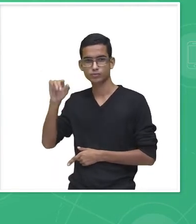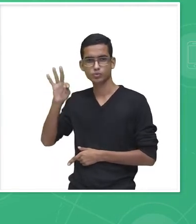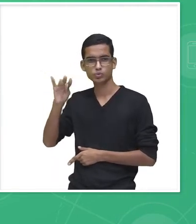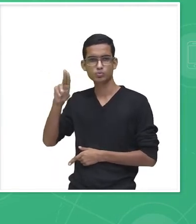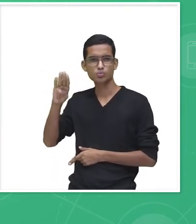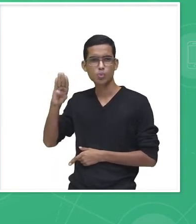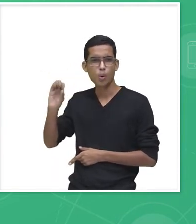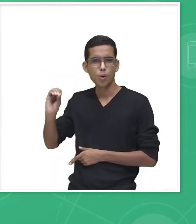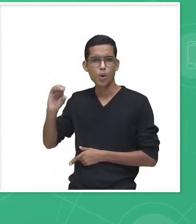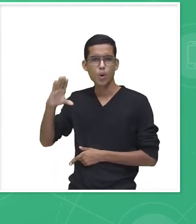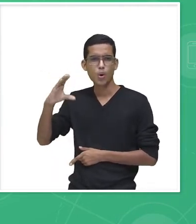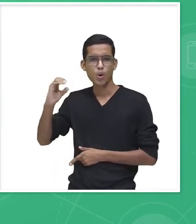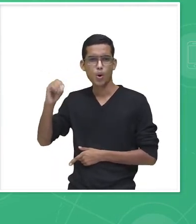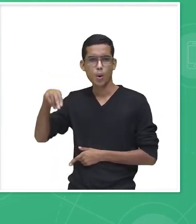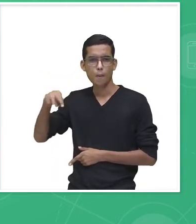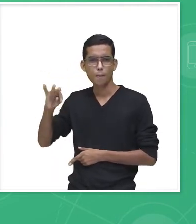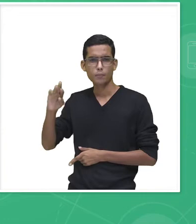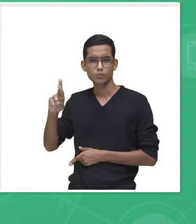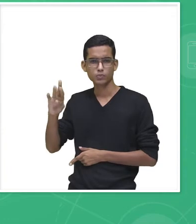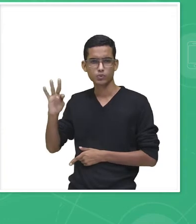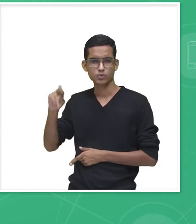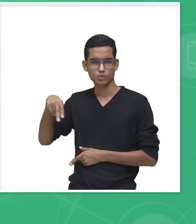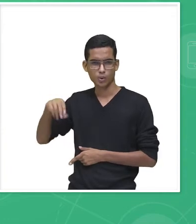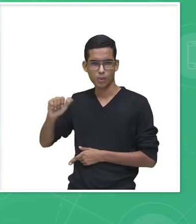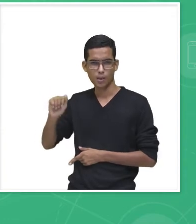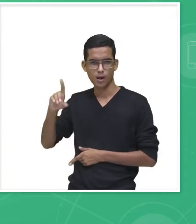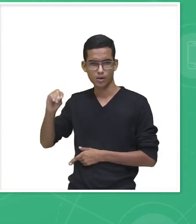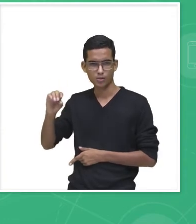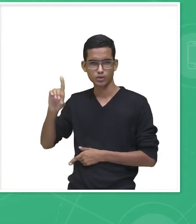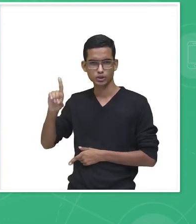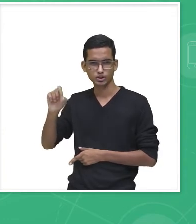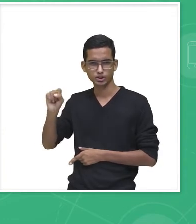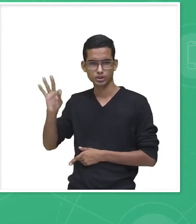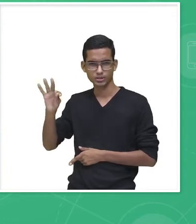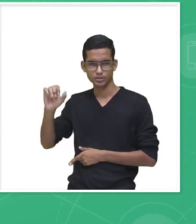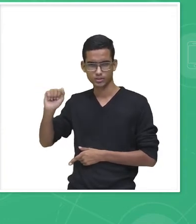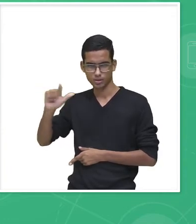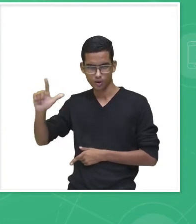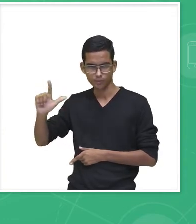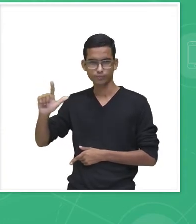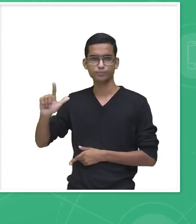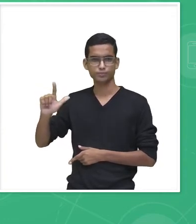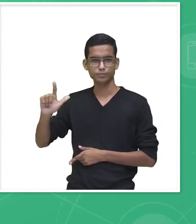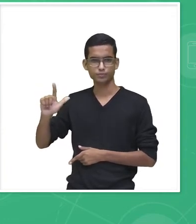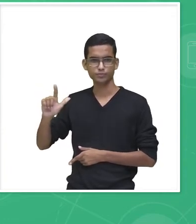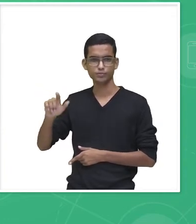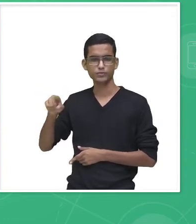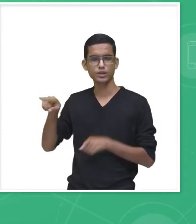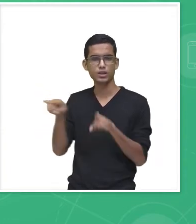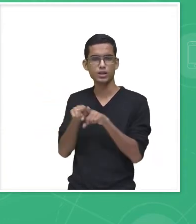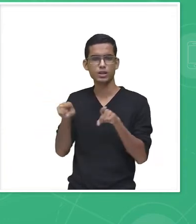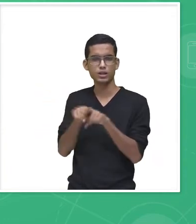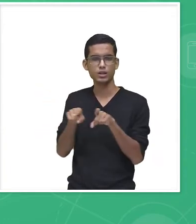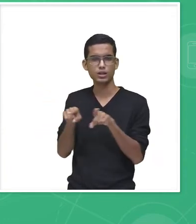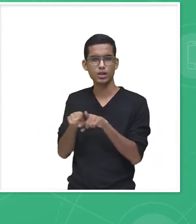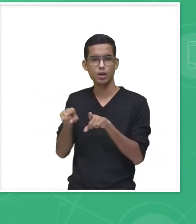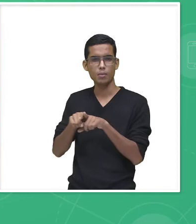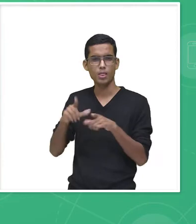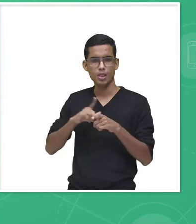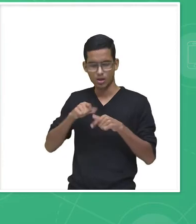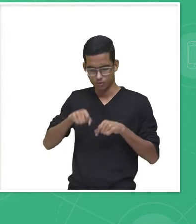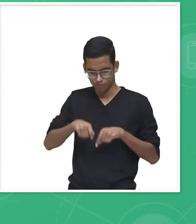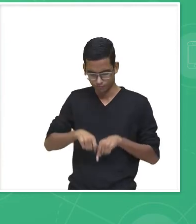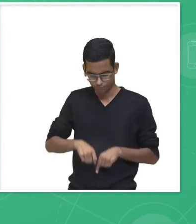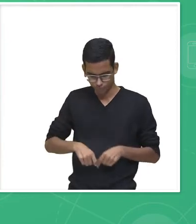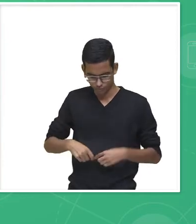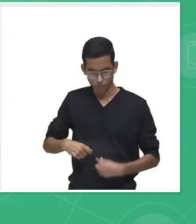necessário e a eliminação do que não for necessário eu tá e basicamente aqui a saída da urina